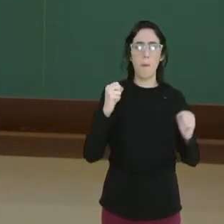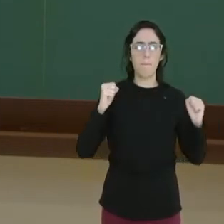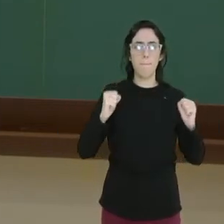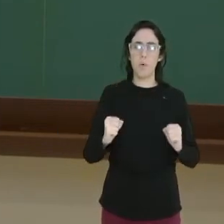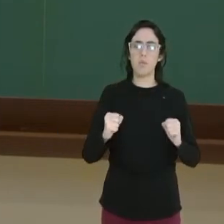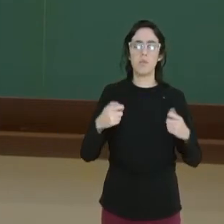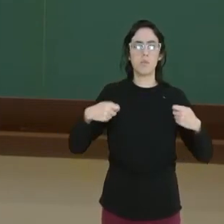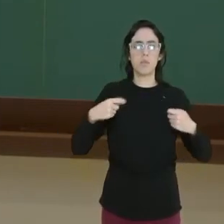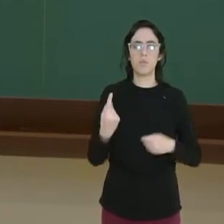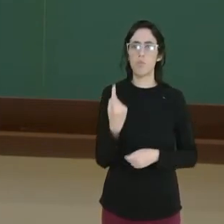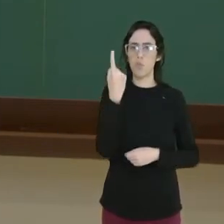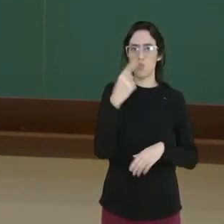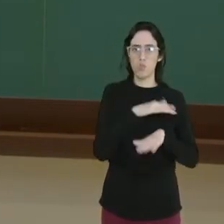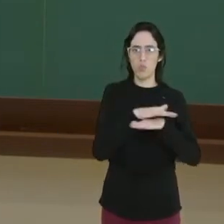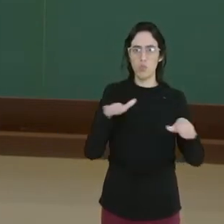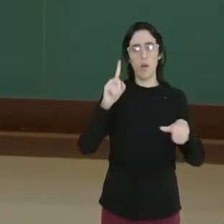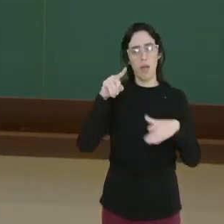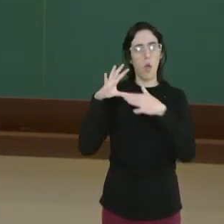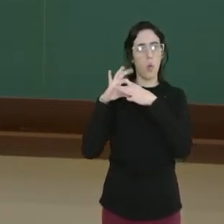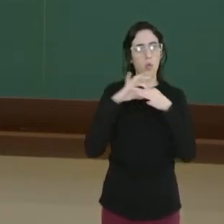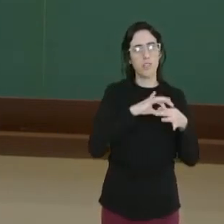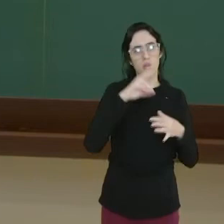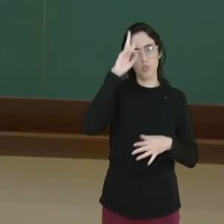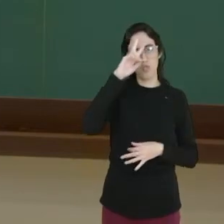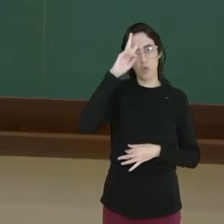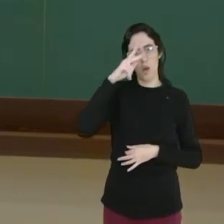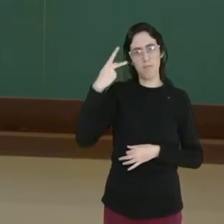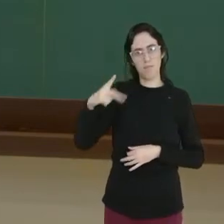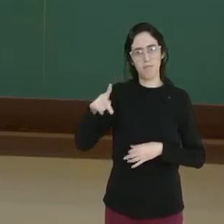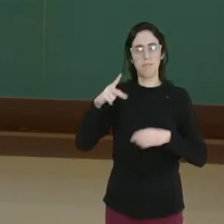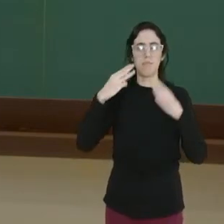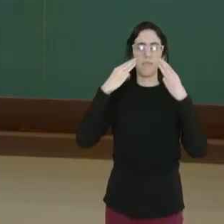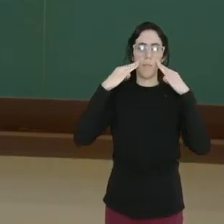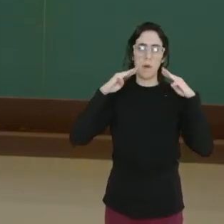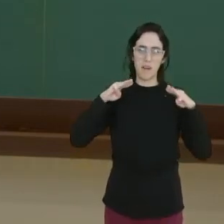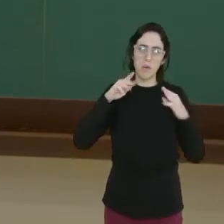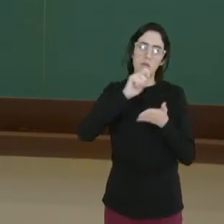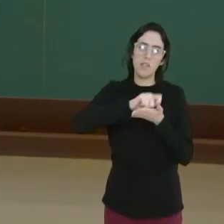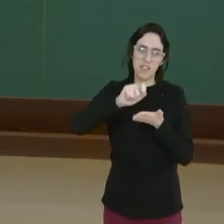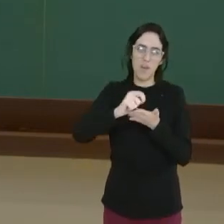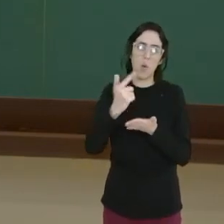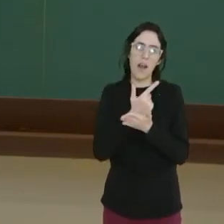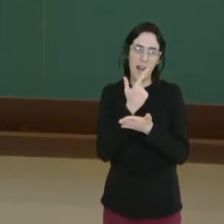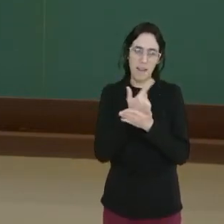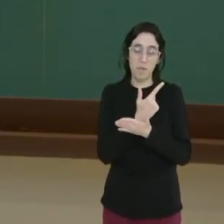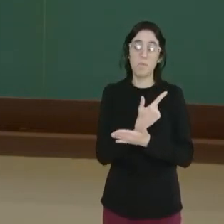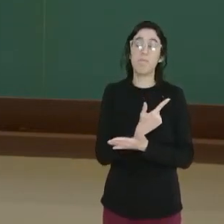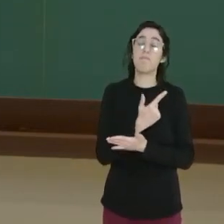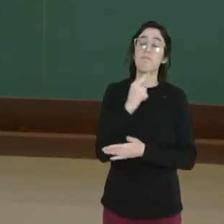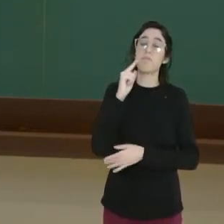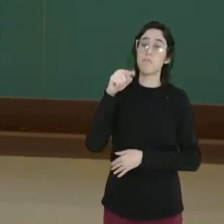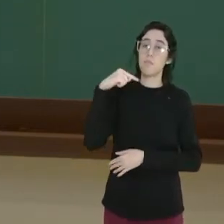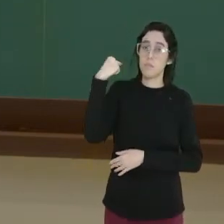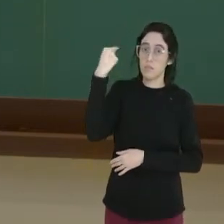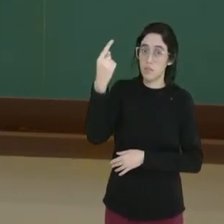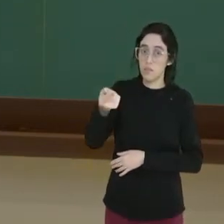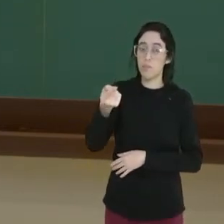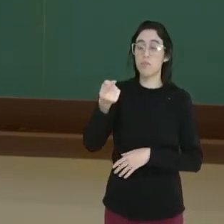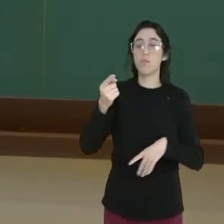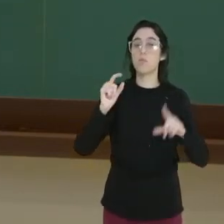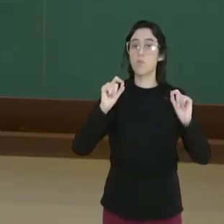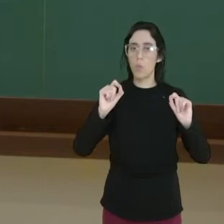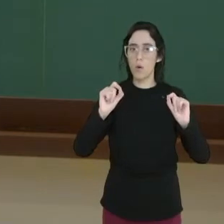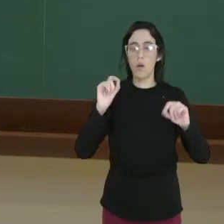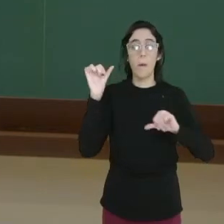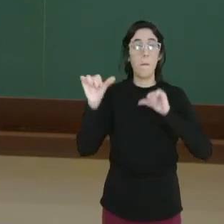do poder. Então, esse é o contexto, pano de fundo da sua obra O Príncipe. Posteriormente, isso vai ter uma